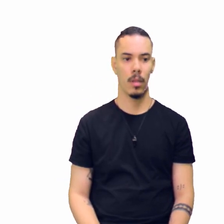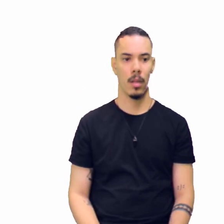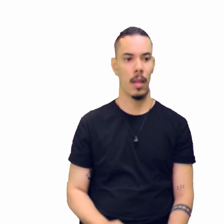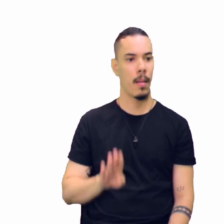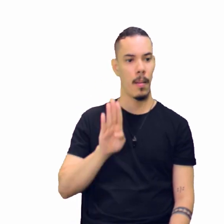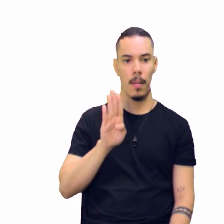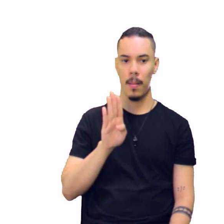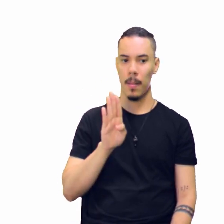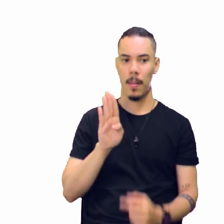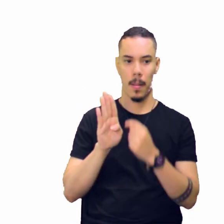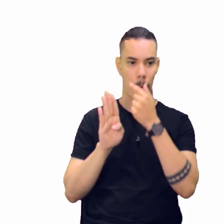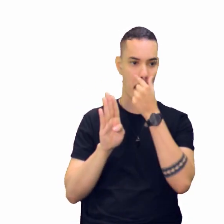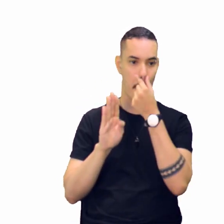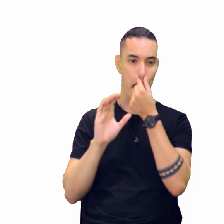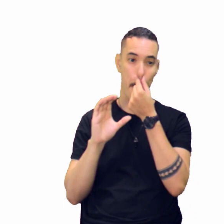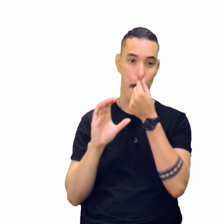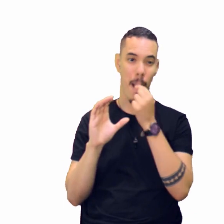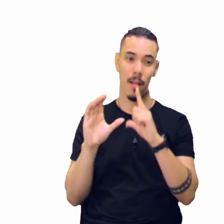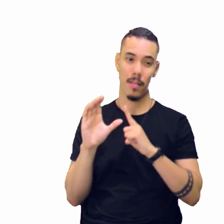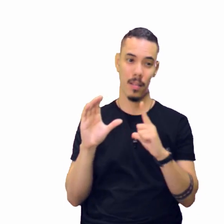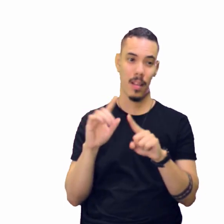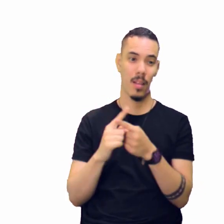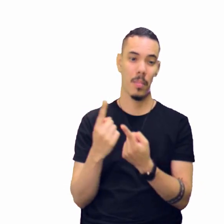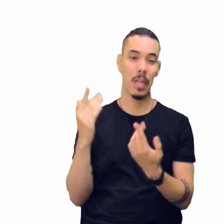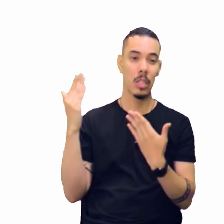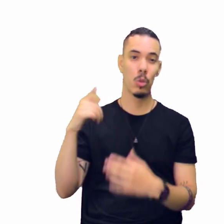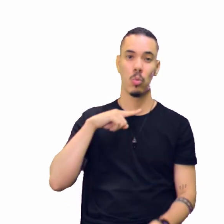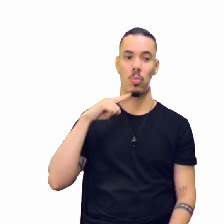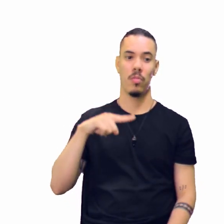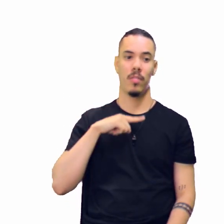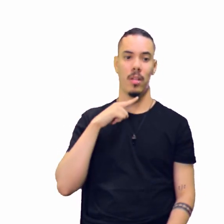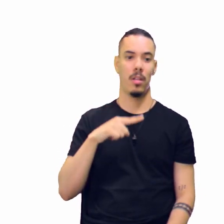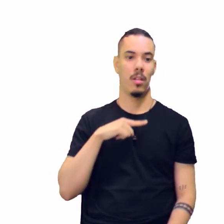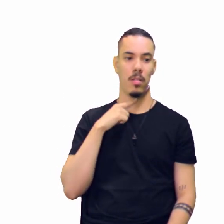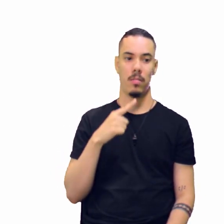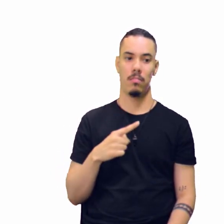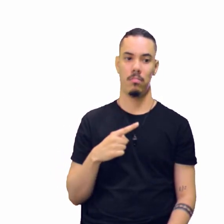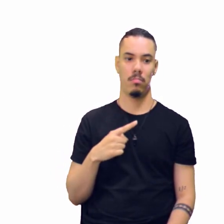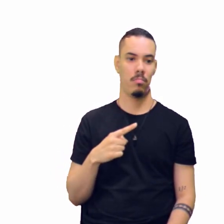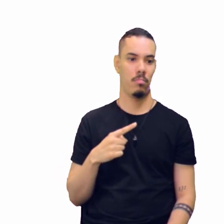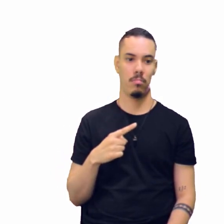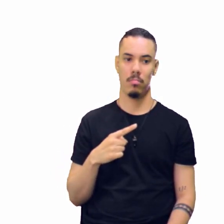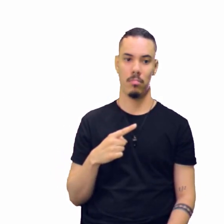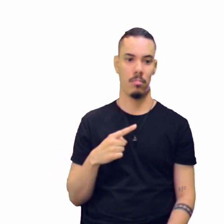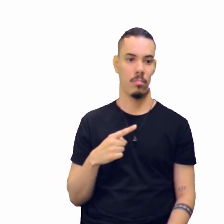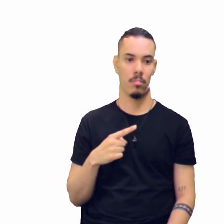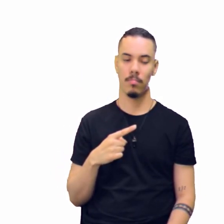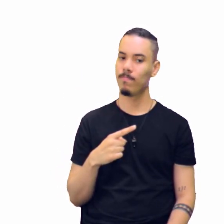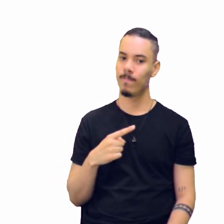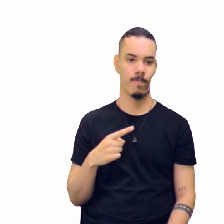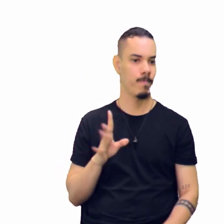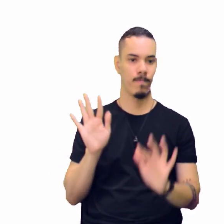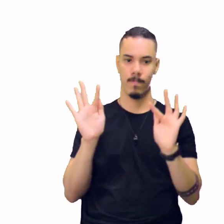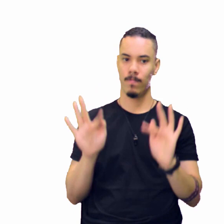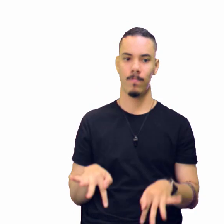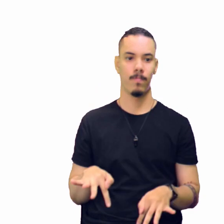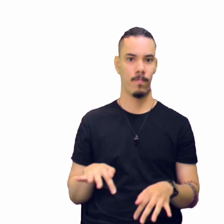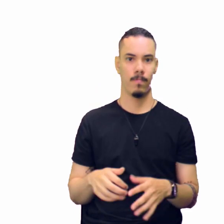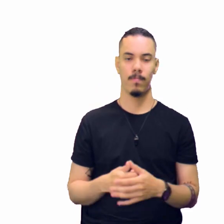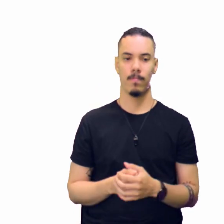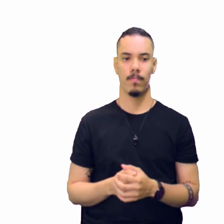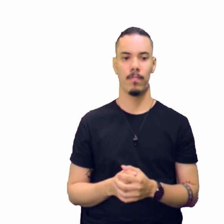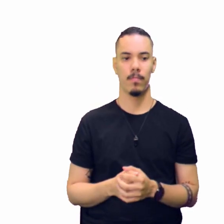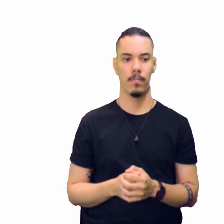depois, pretérito perfeito do subjuntivo tem, mas só que é incerteza, tá bom? E como aí está concluída, então já sabe,